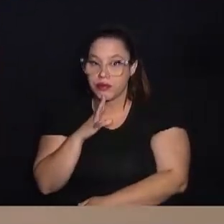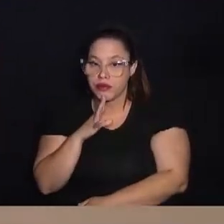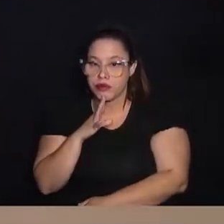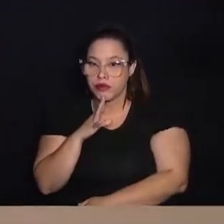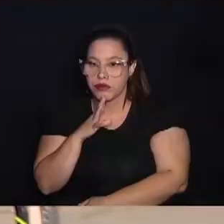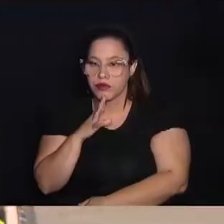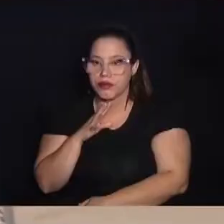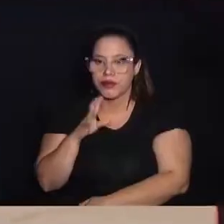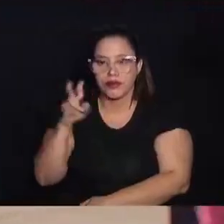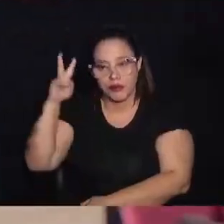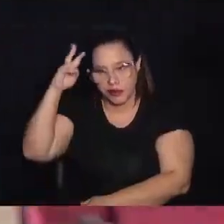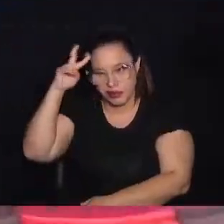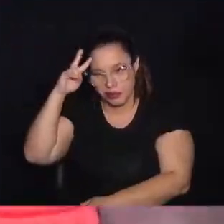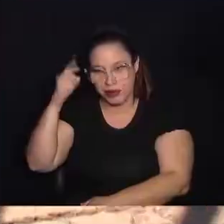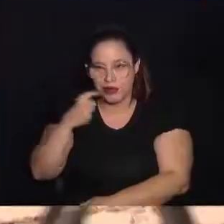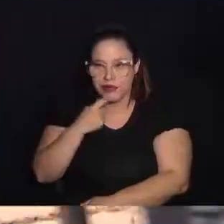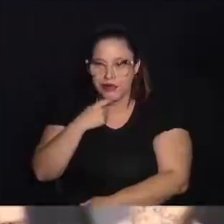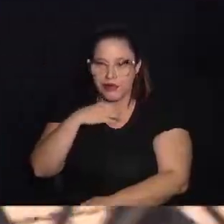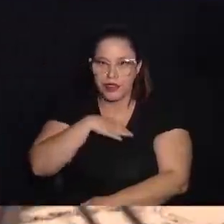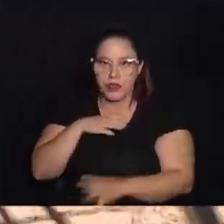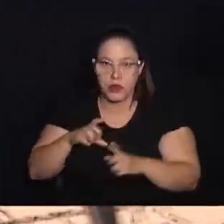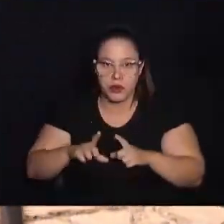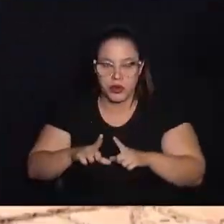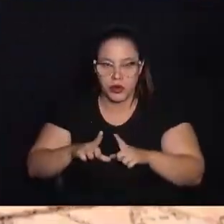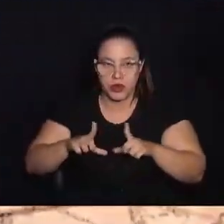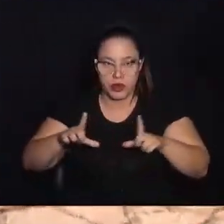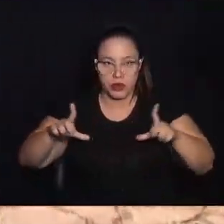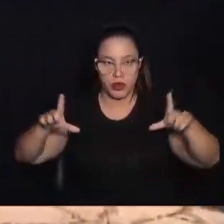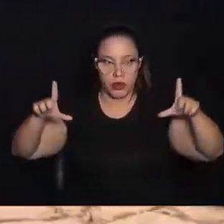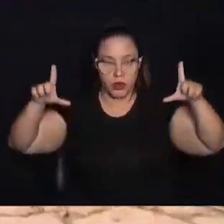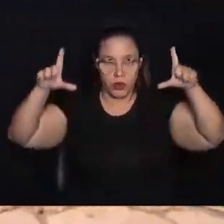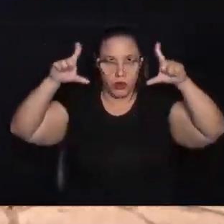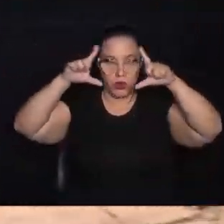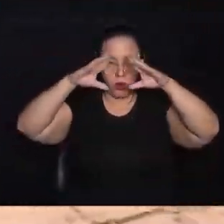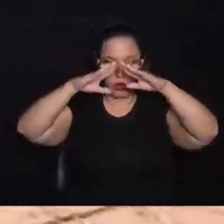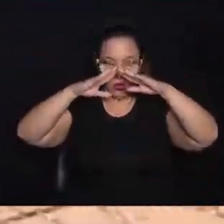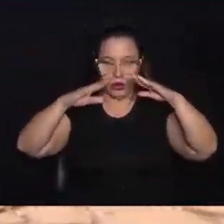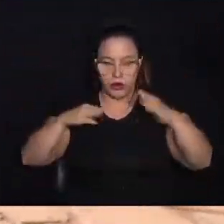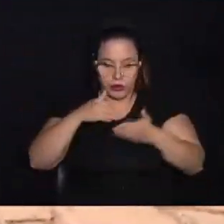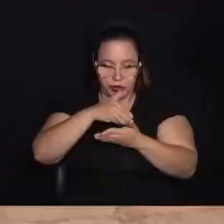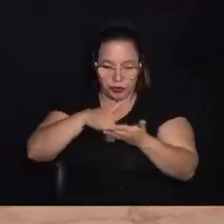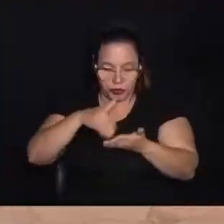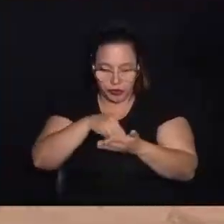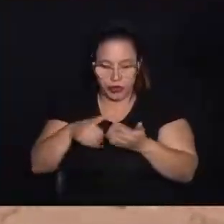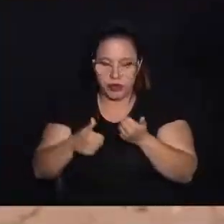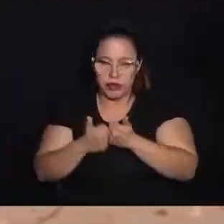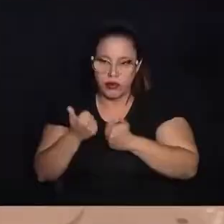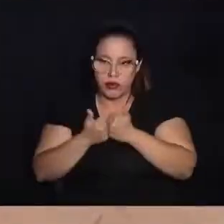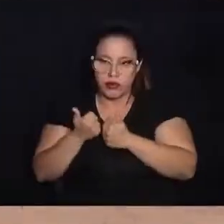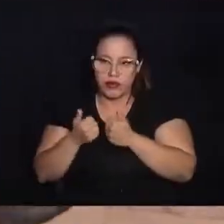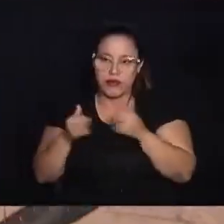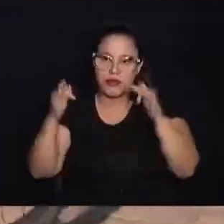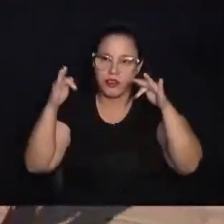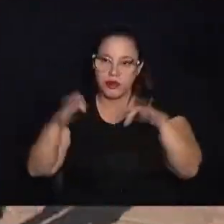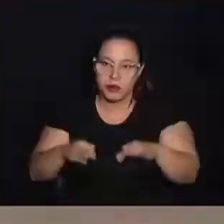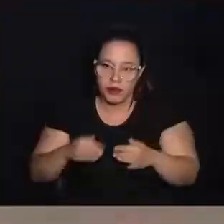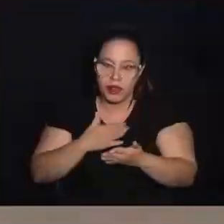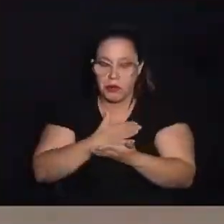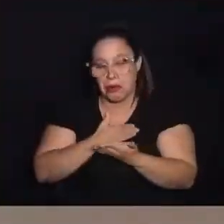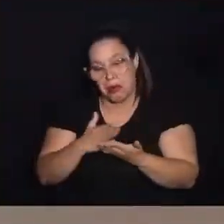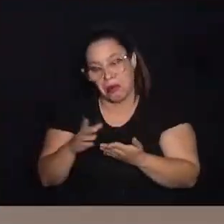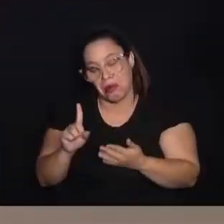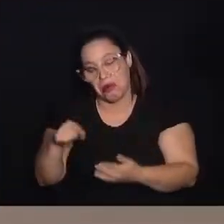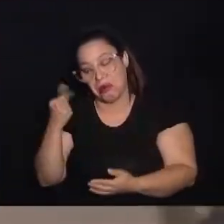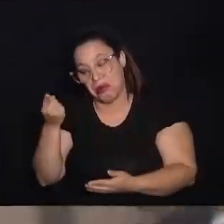nossa cidade a estrutura montada pela secretaria de esportes finalizou o evento que pode ser o piloto para